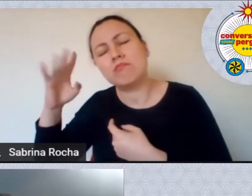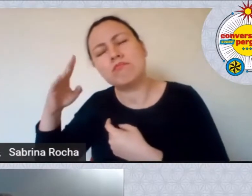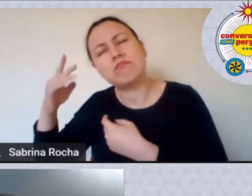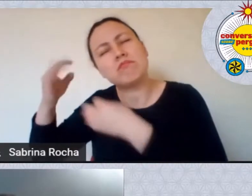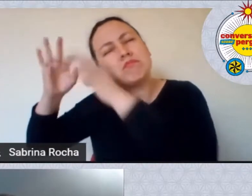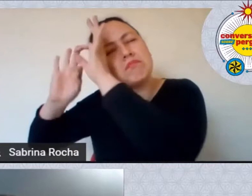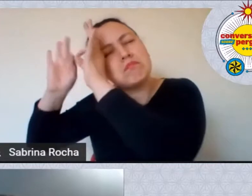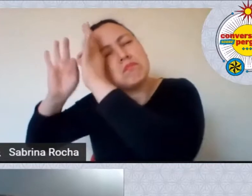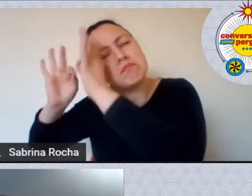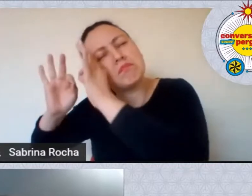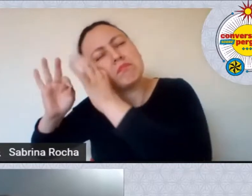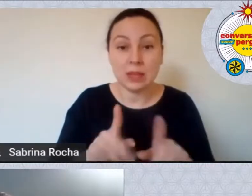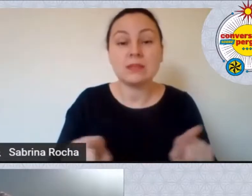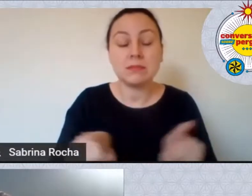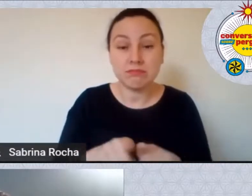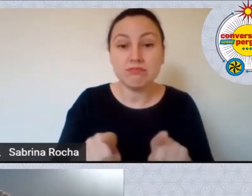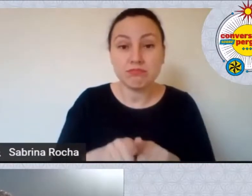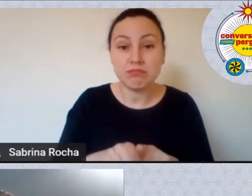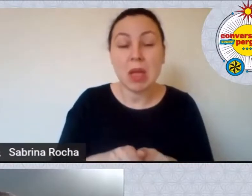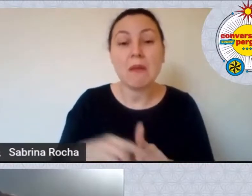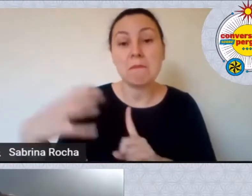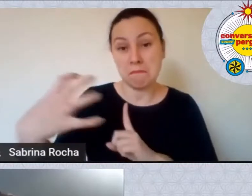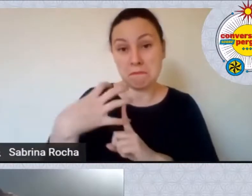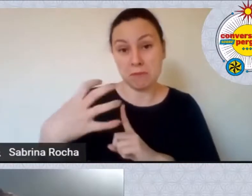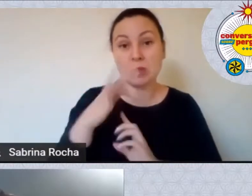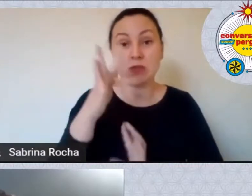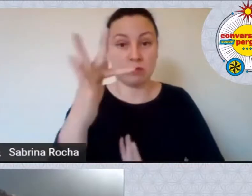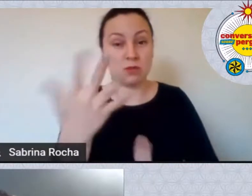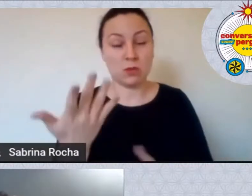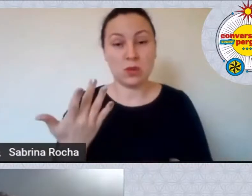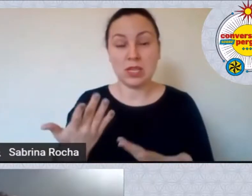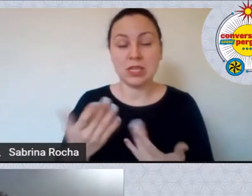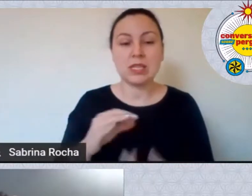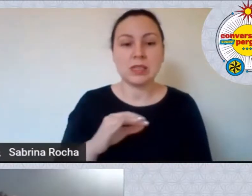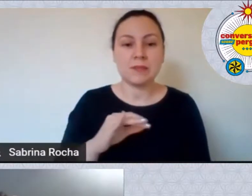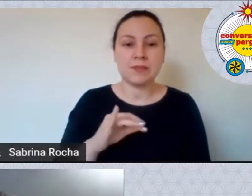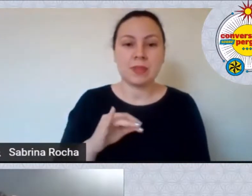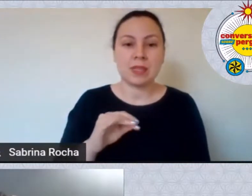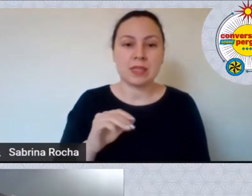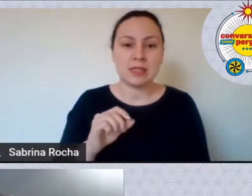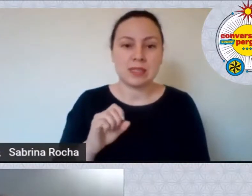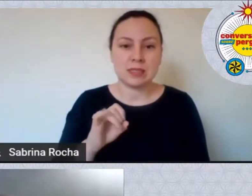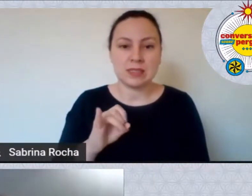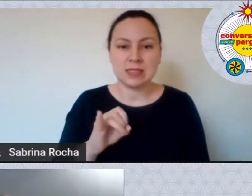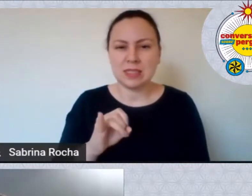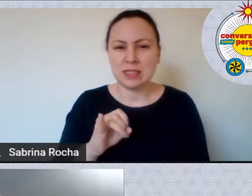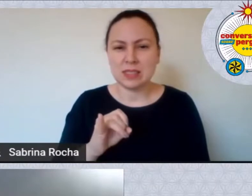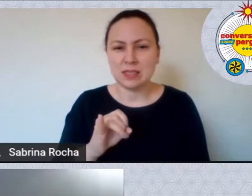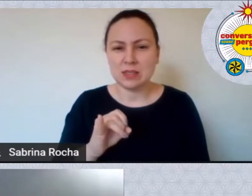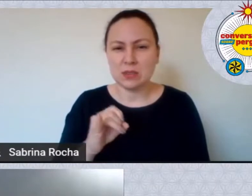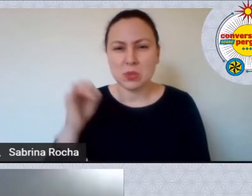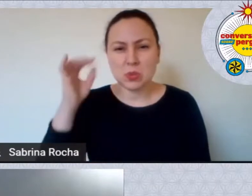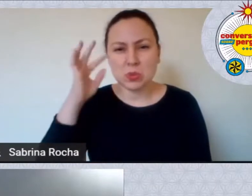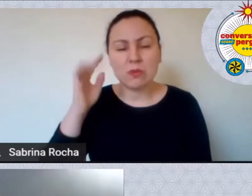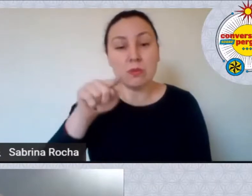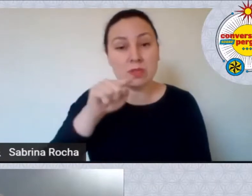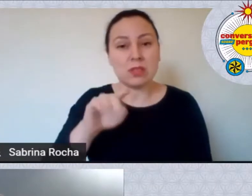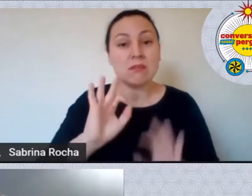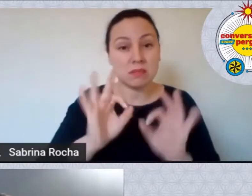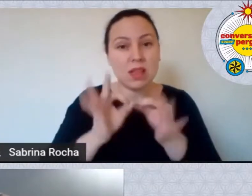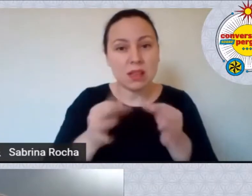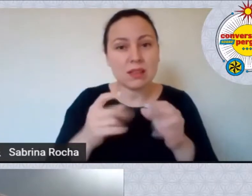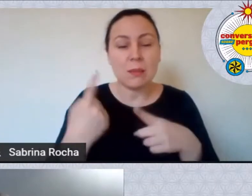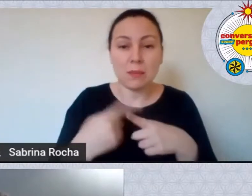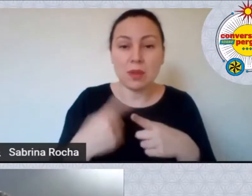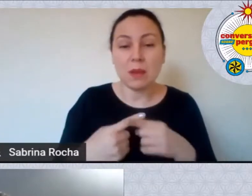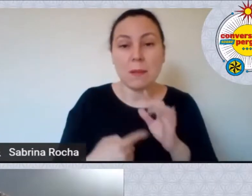gente quer para o futuro. Então, você está pleno de razão ao dizer que os nossos sonhos são um retrato de um